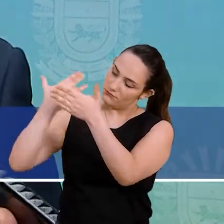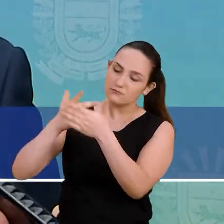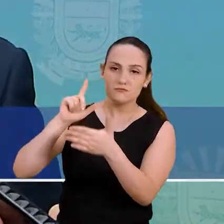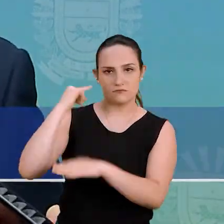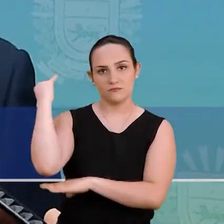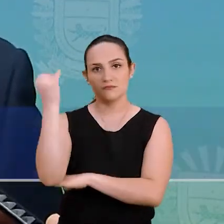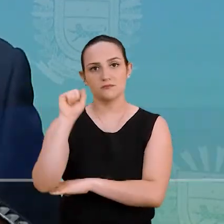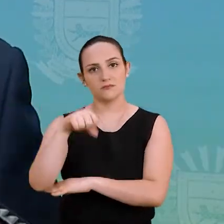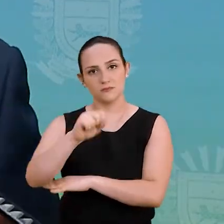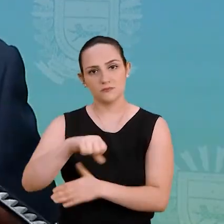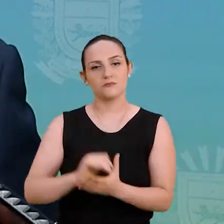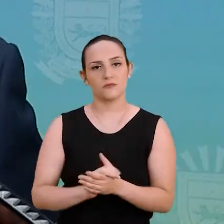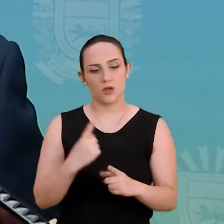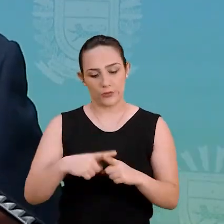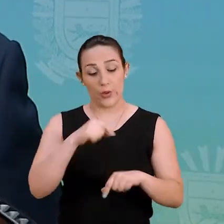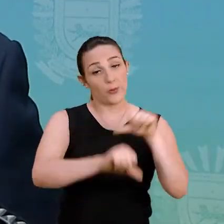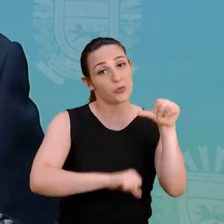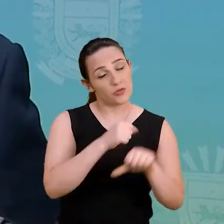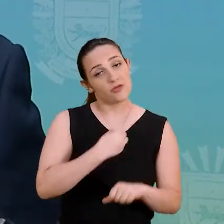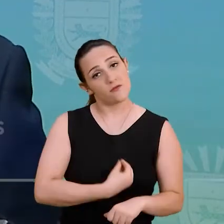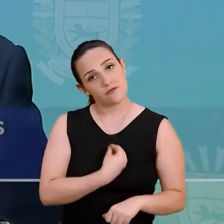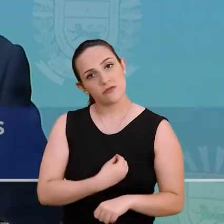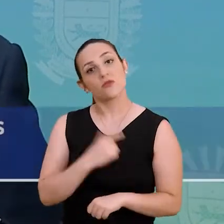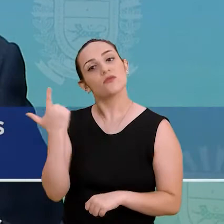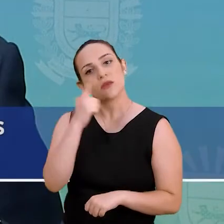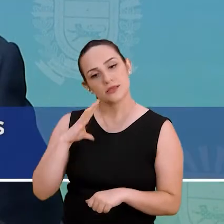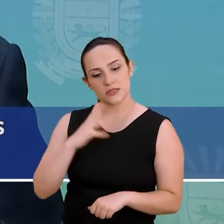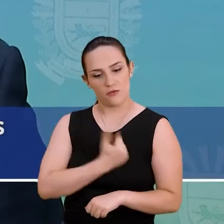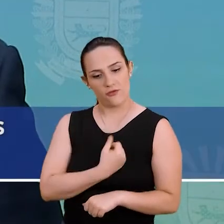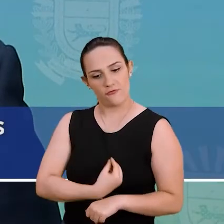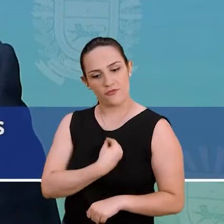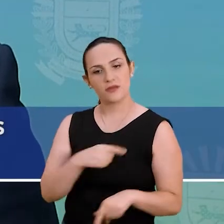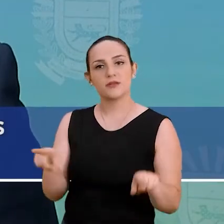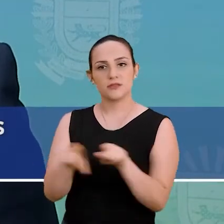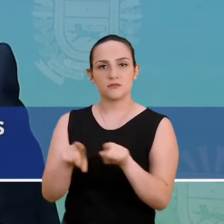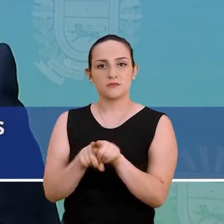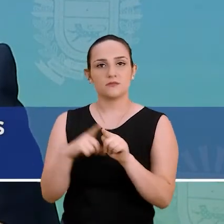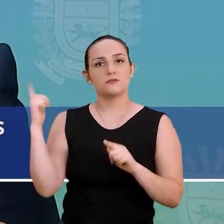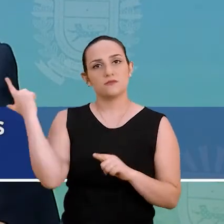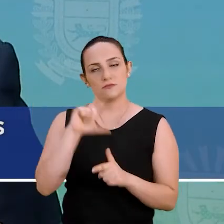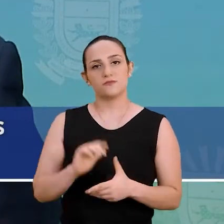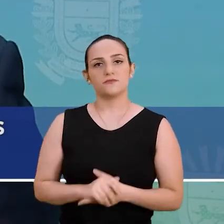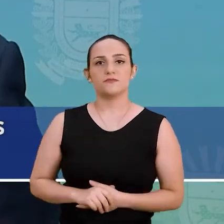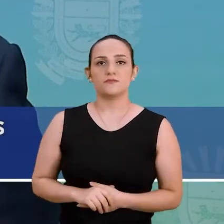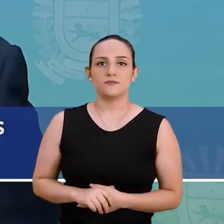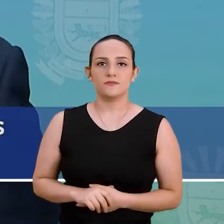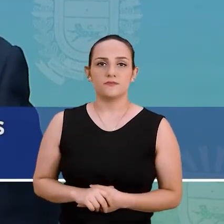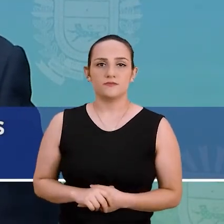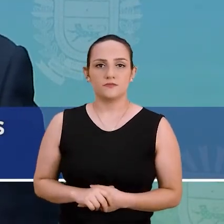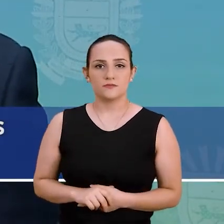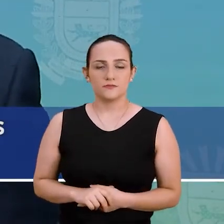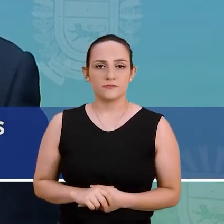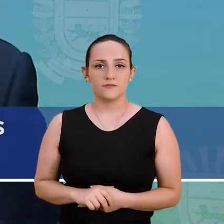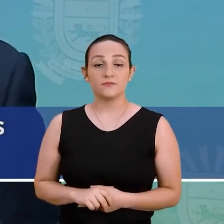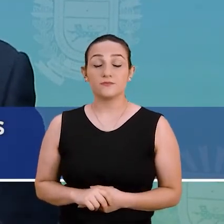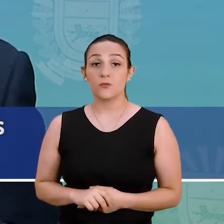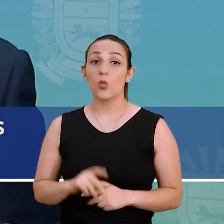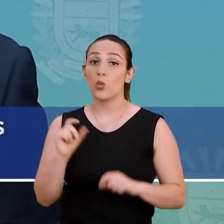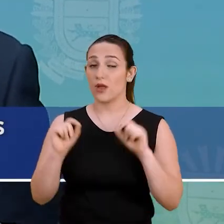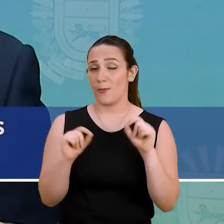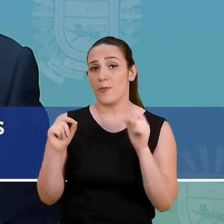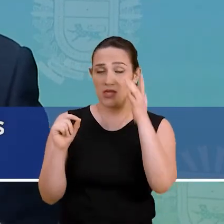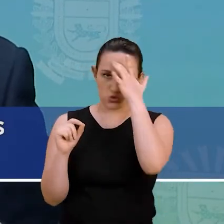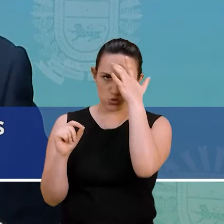anos a sua importância, transformando vidas, salvando vidas e fazendo com